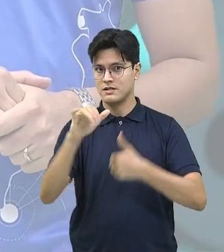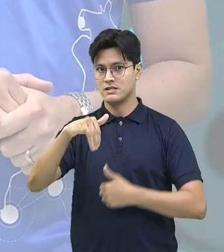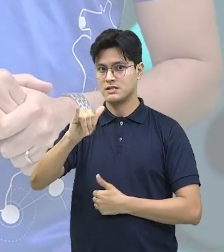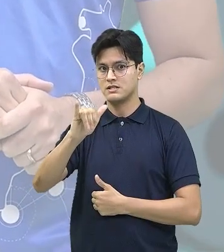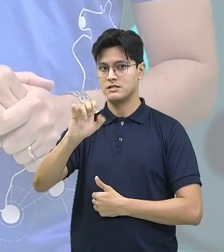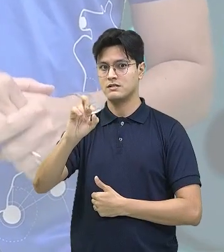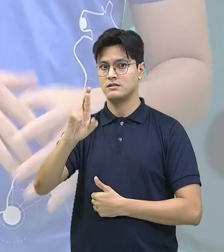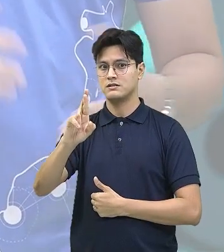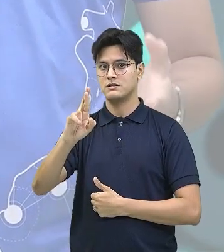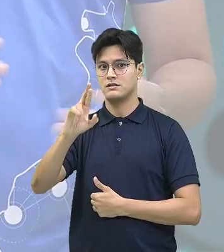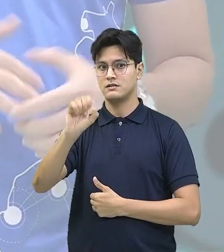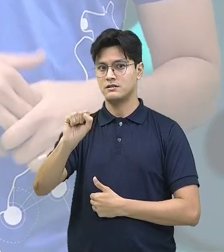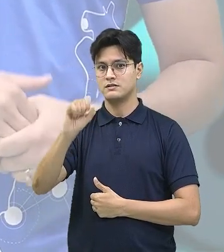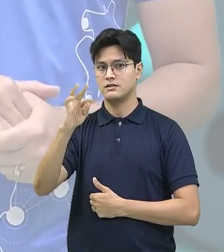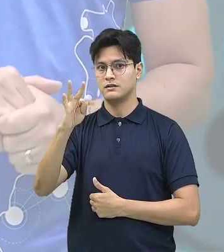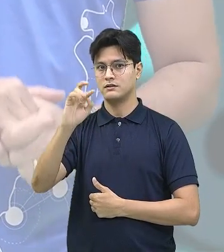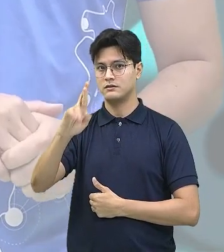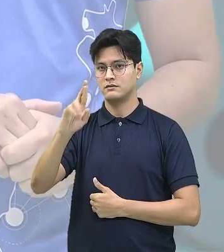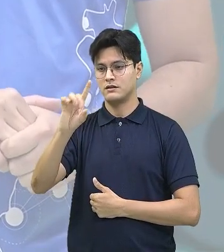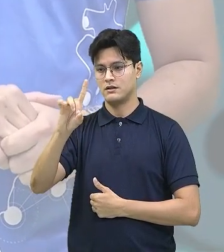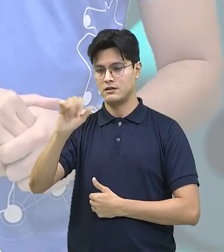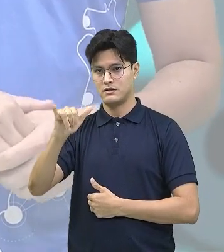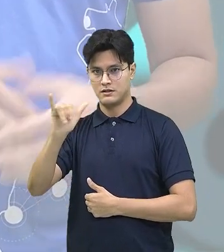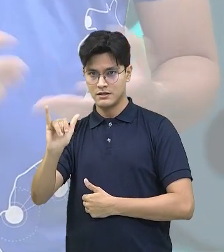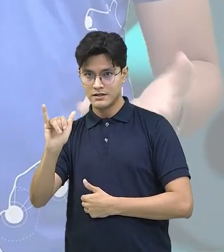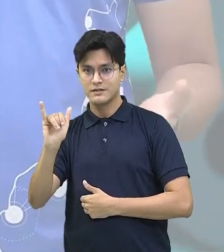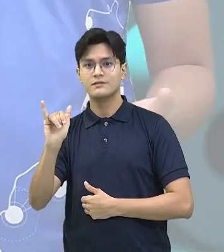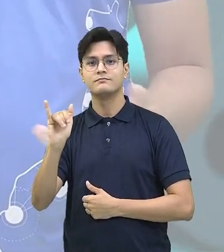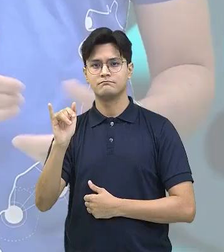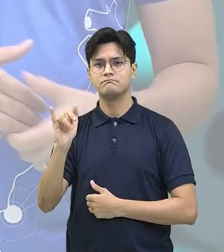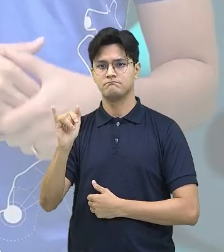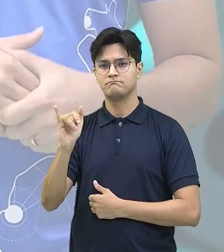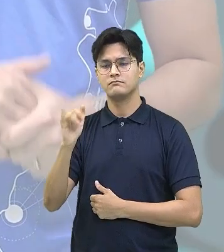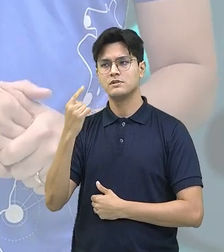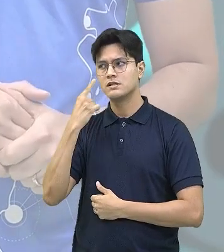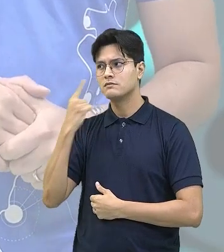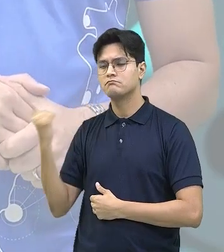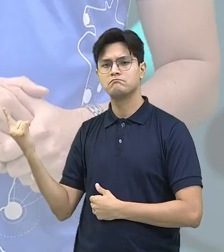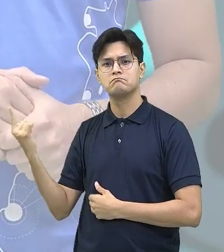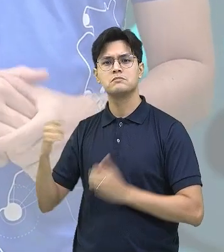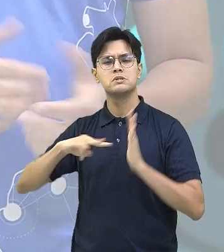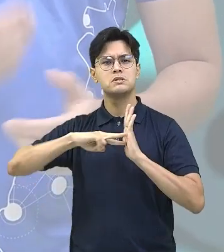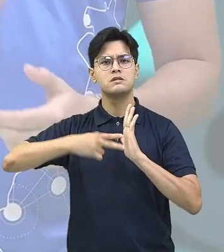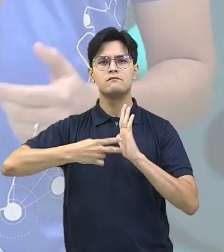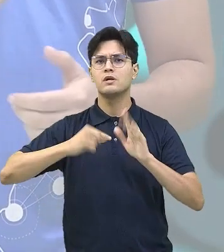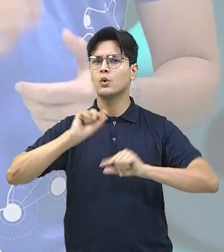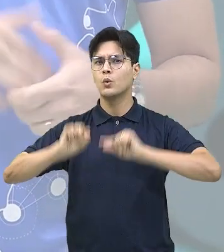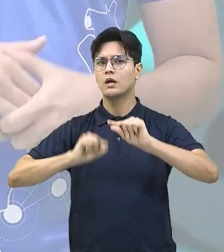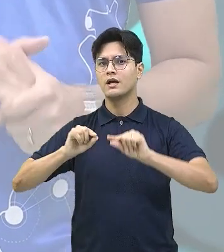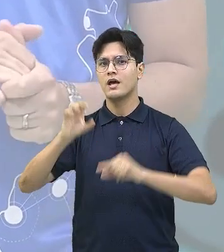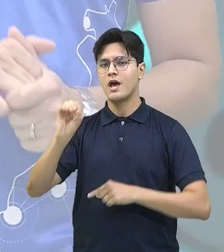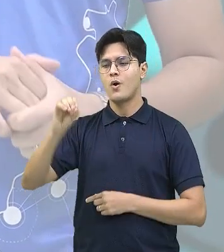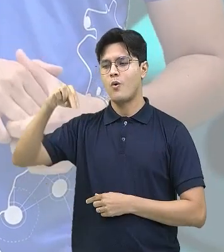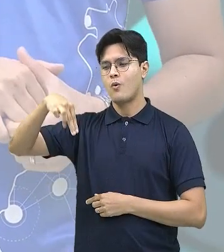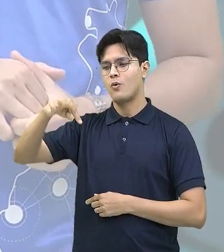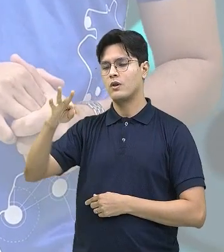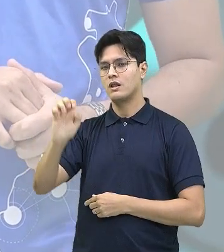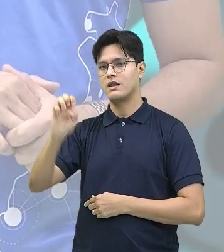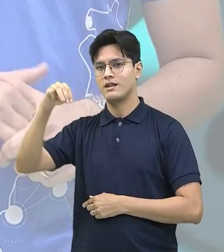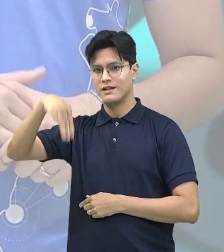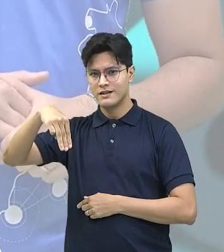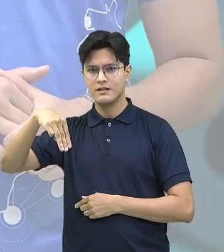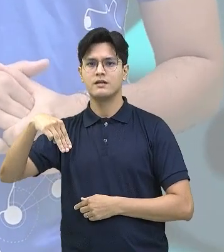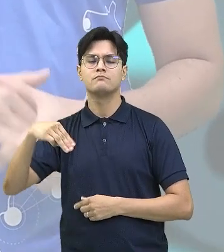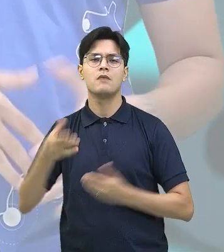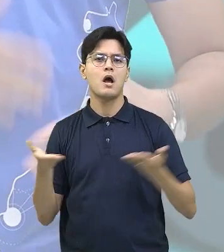viu no início da aula, na nossa frase do dia. E ela significa ontem. Então, você pode repetir, a gente pode praticar um